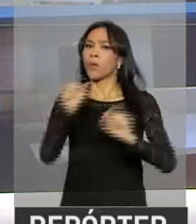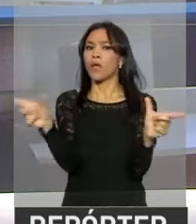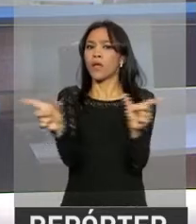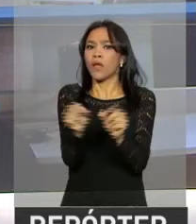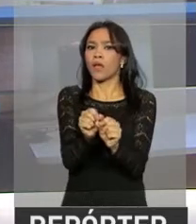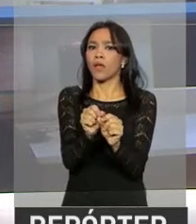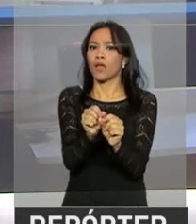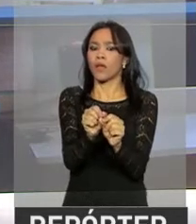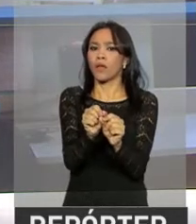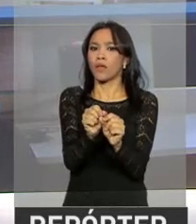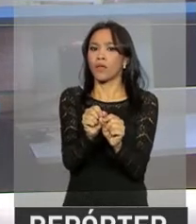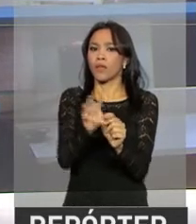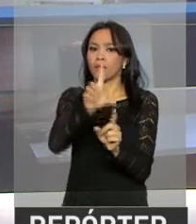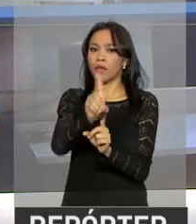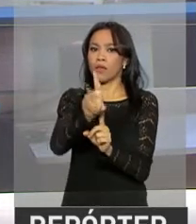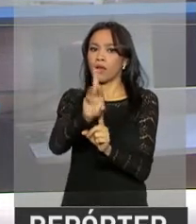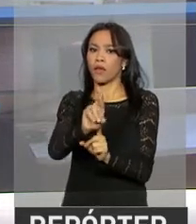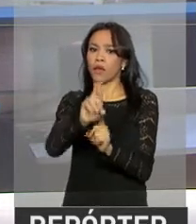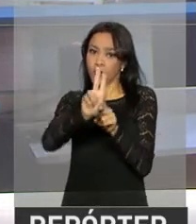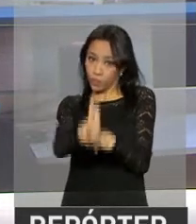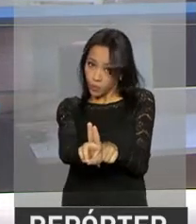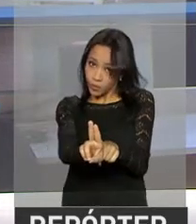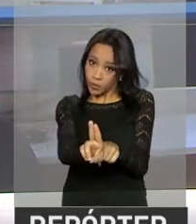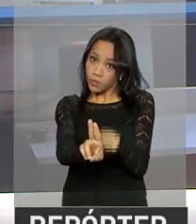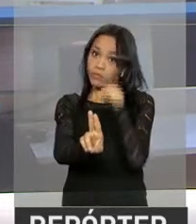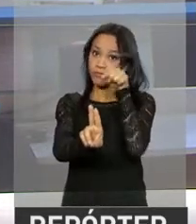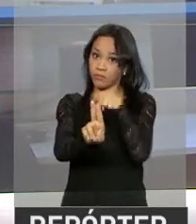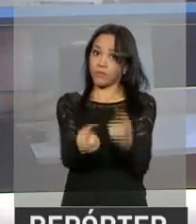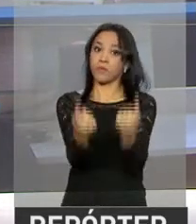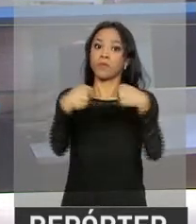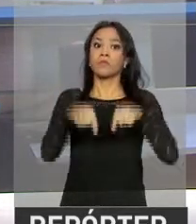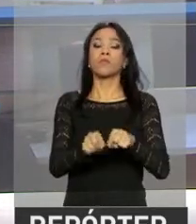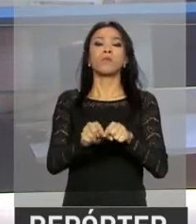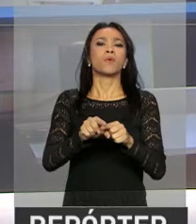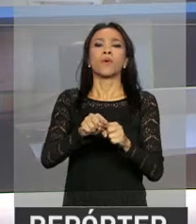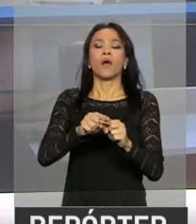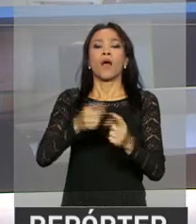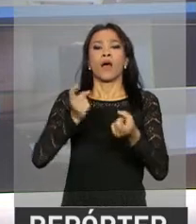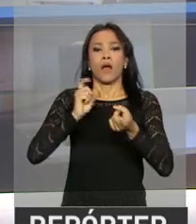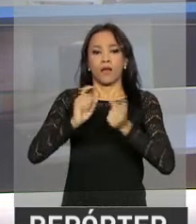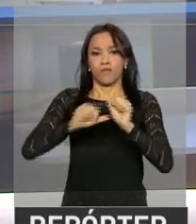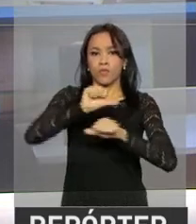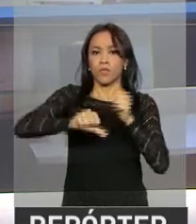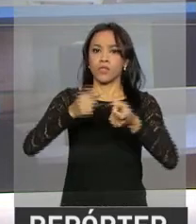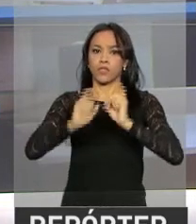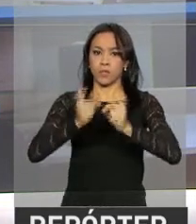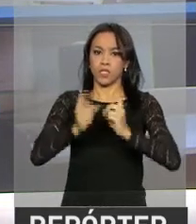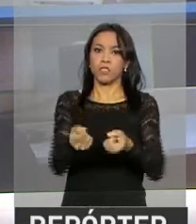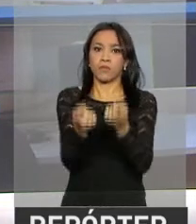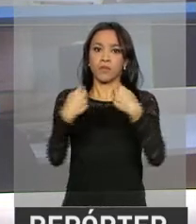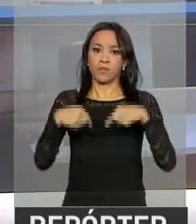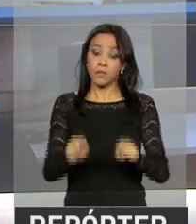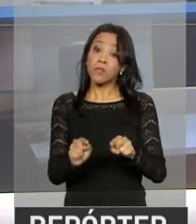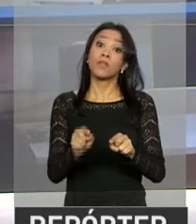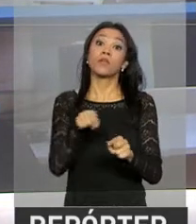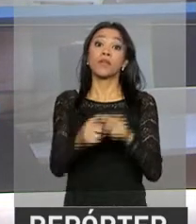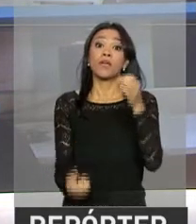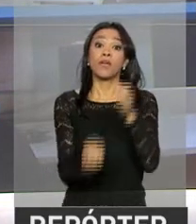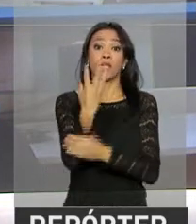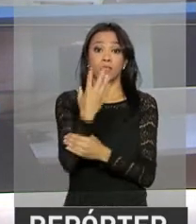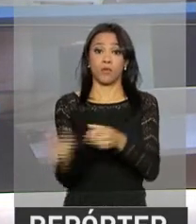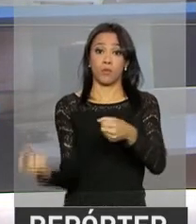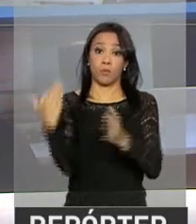da das de receitas da União a chamada dru a reforma administrativa e a criação do programa de